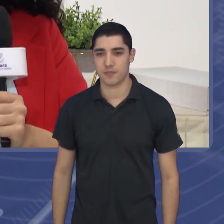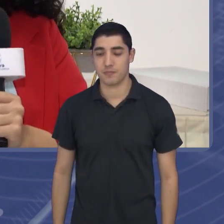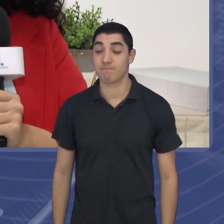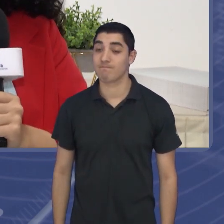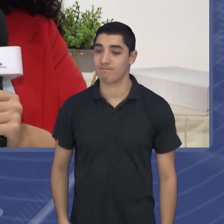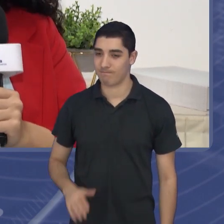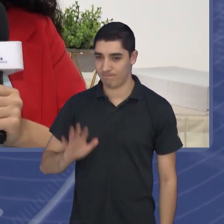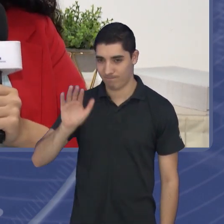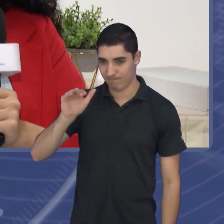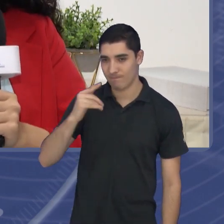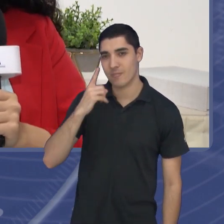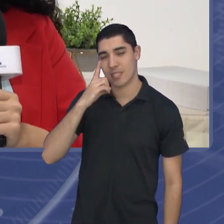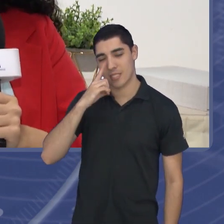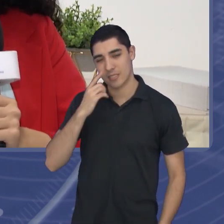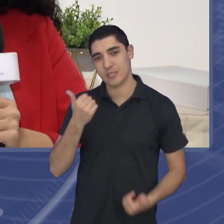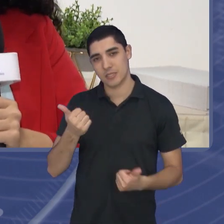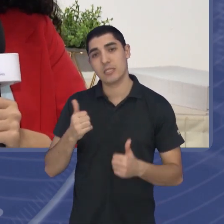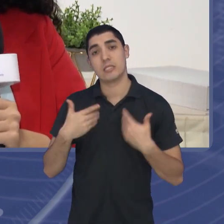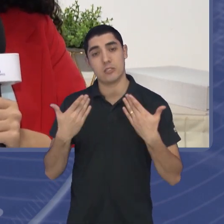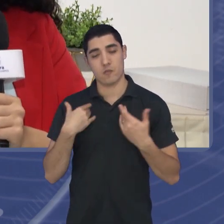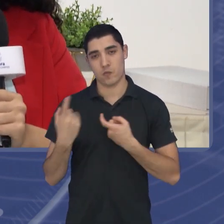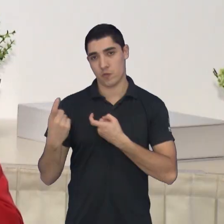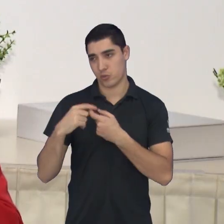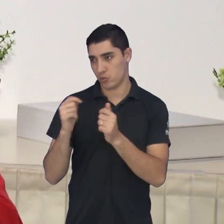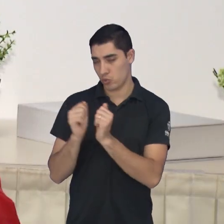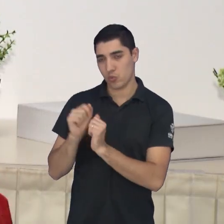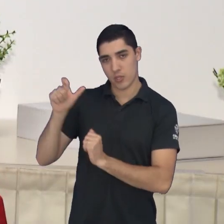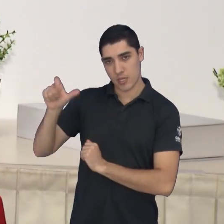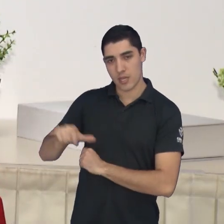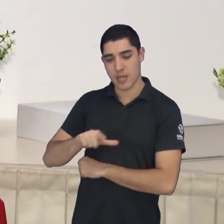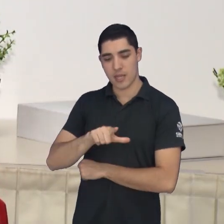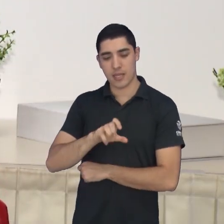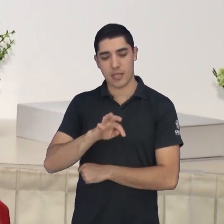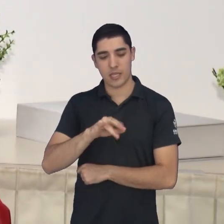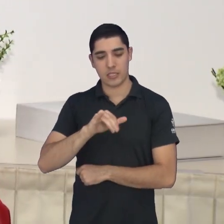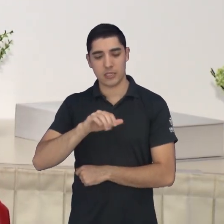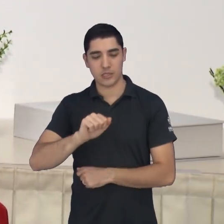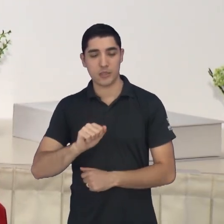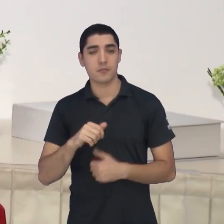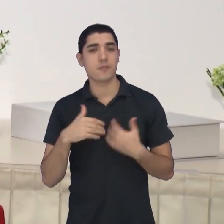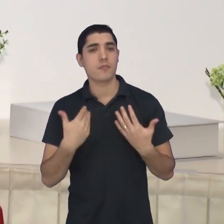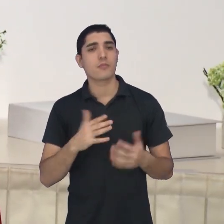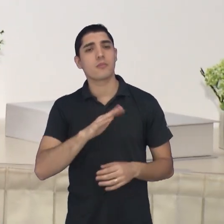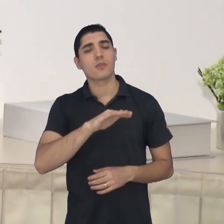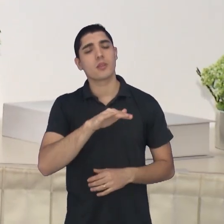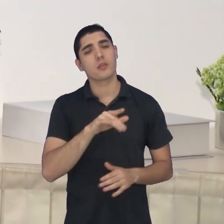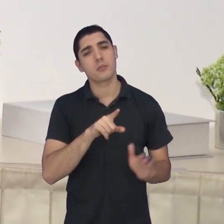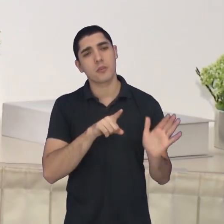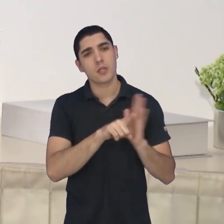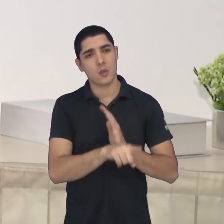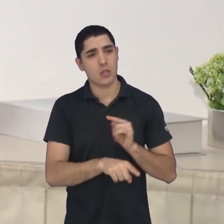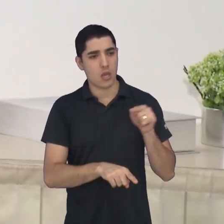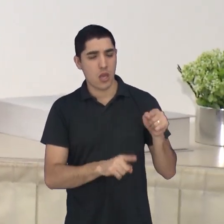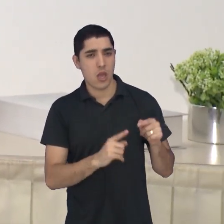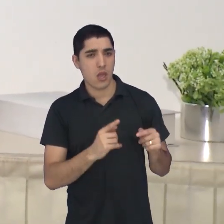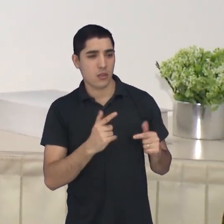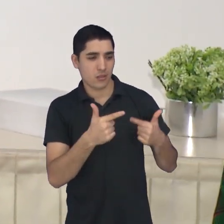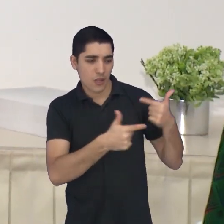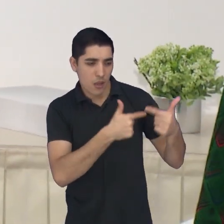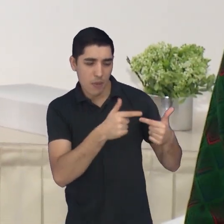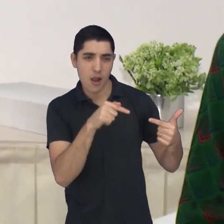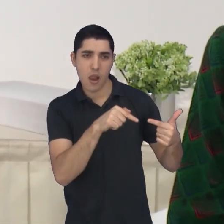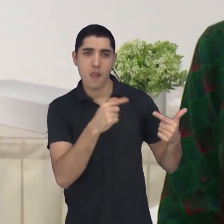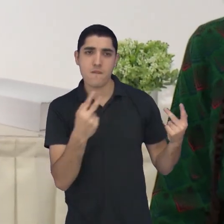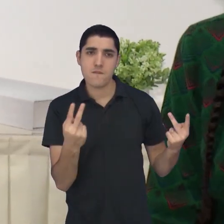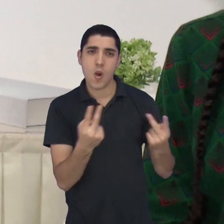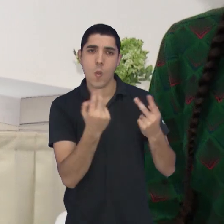Oi, Dani, eu estou aqui de volta, então, com a Letícia. E, Letícia, sobre essa questão, então, do valor do trabalho, né, dessa questão